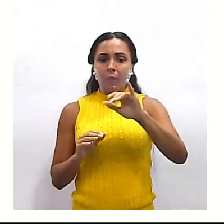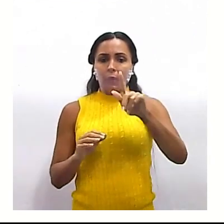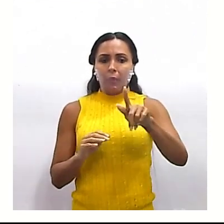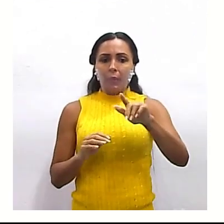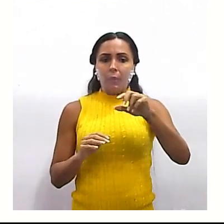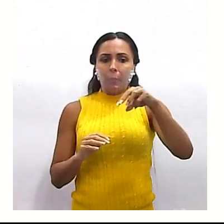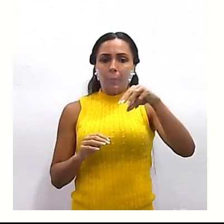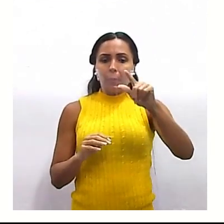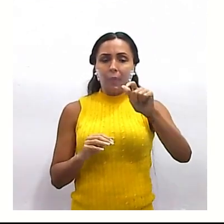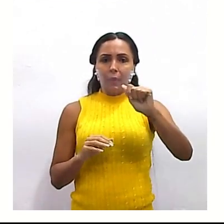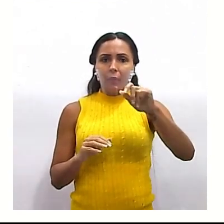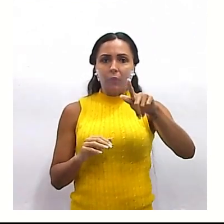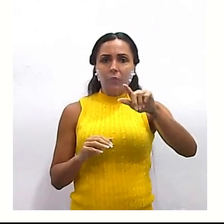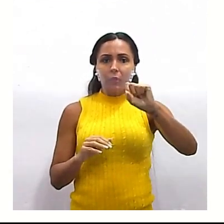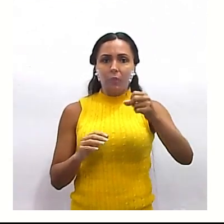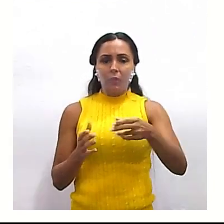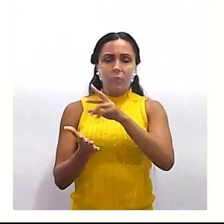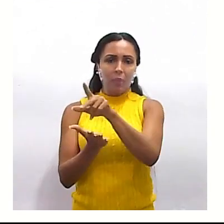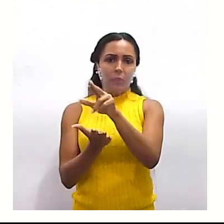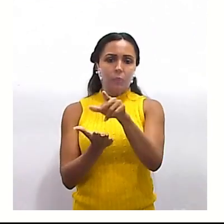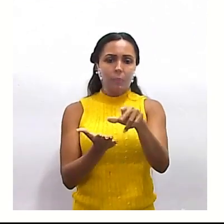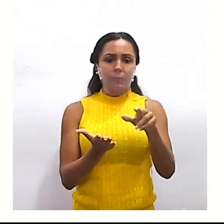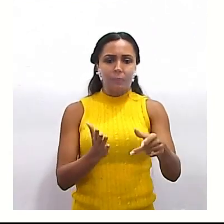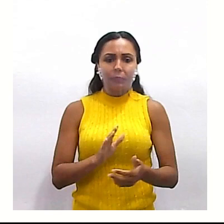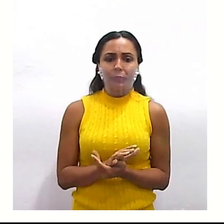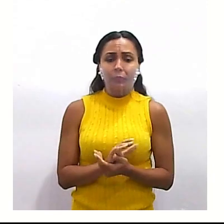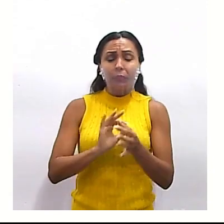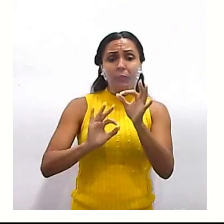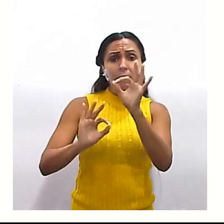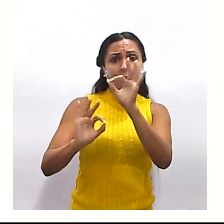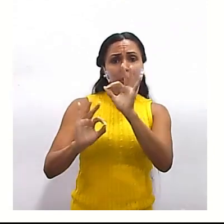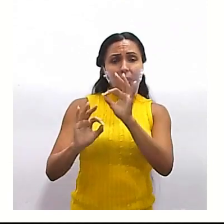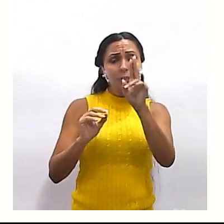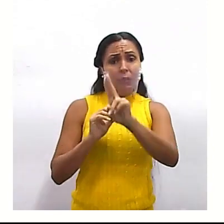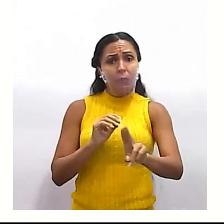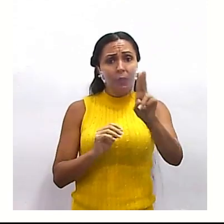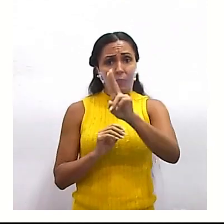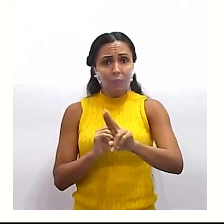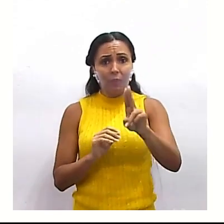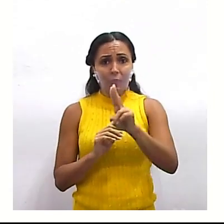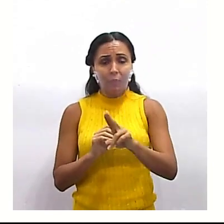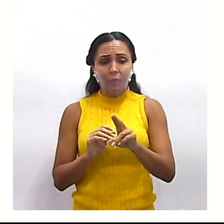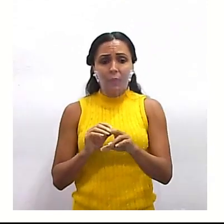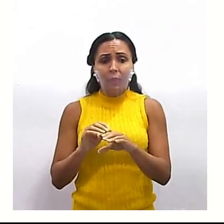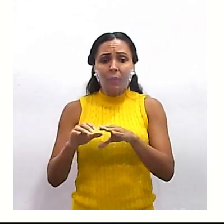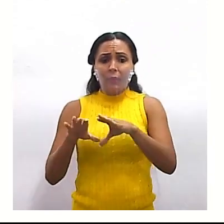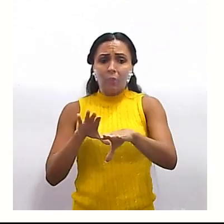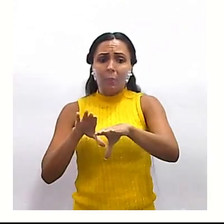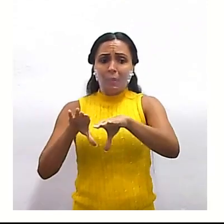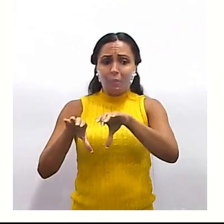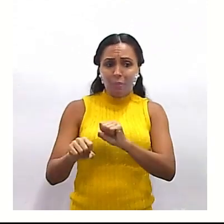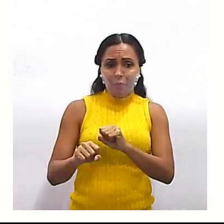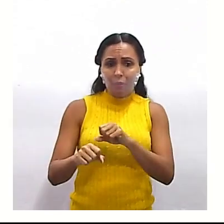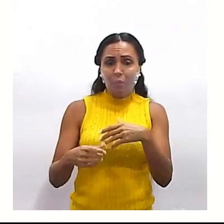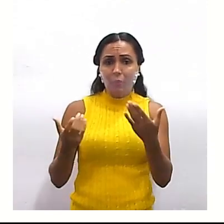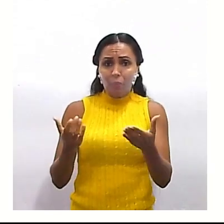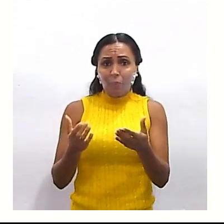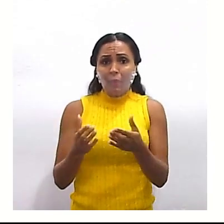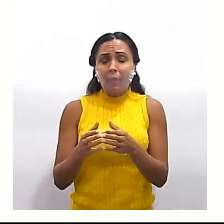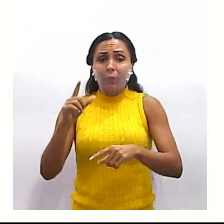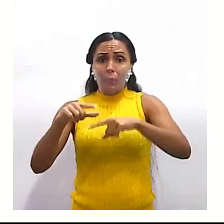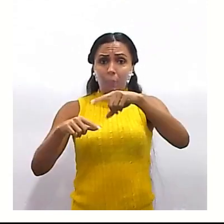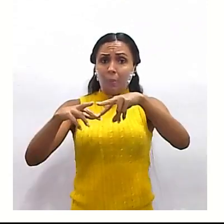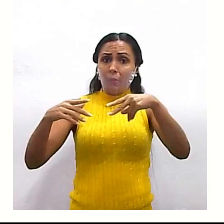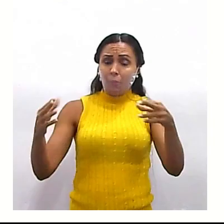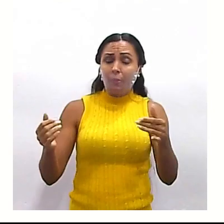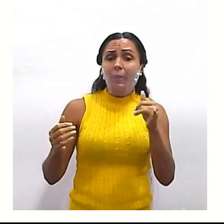outros. Essa unitização nada mais é que formação de pallets. Tá? Formação da carga. Um